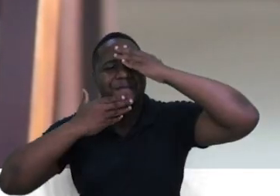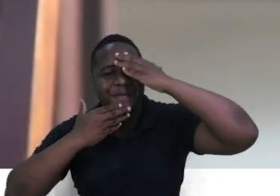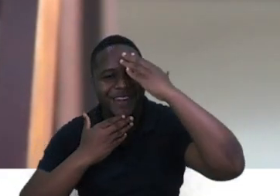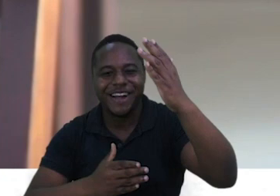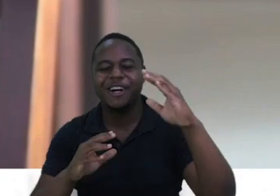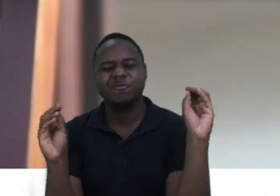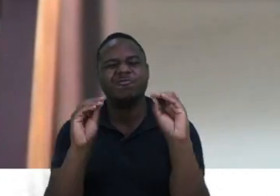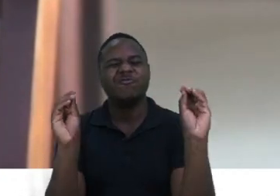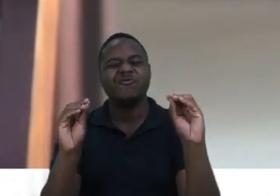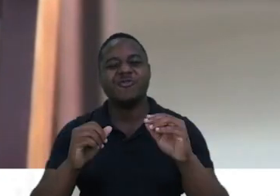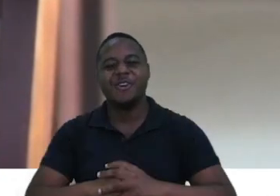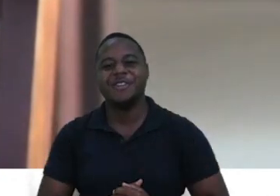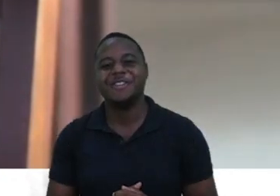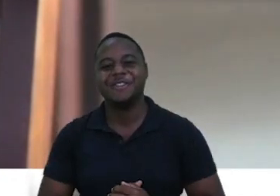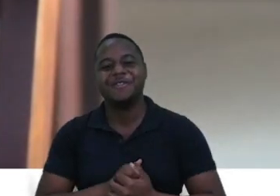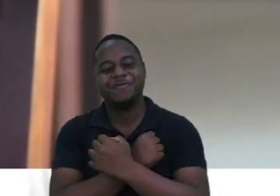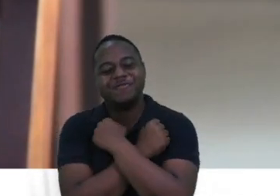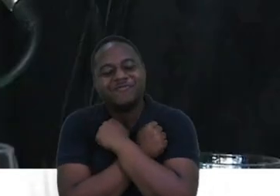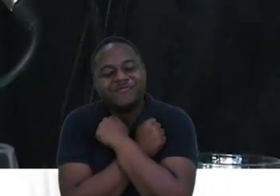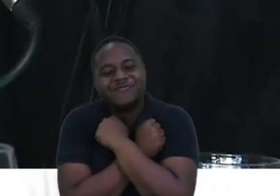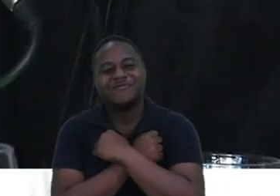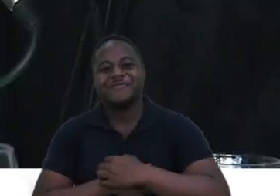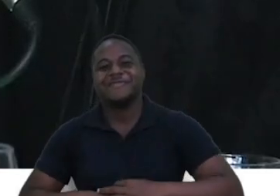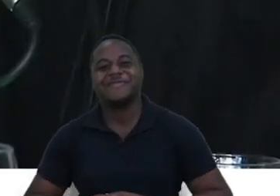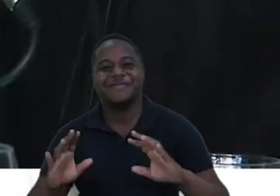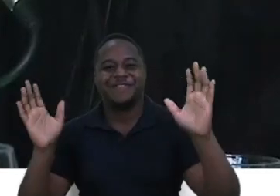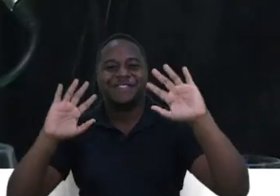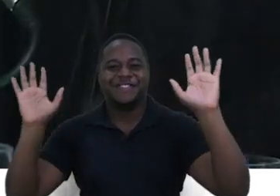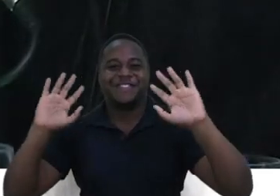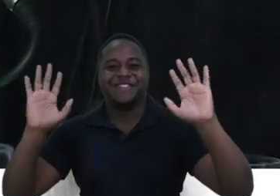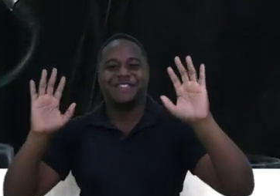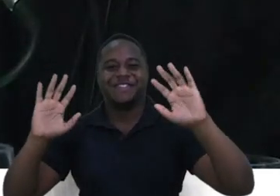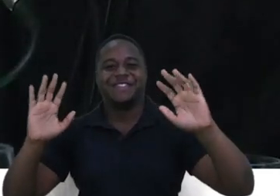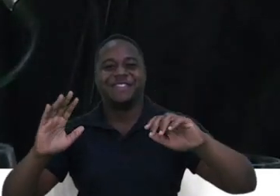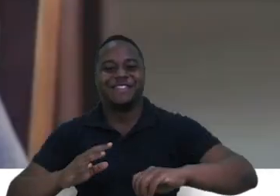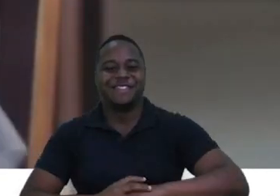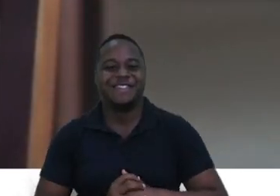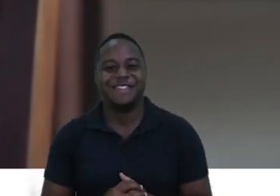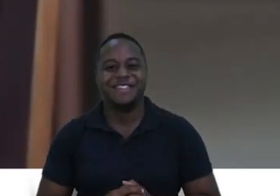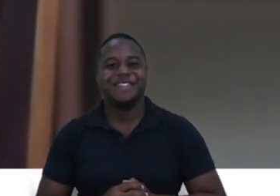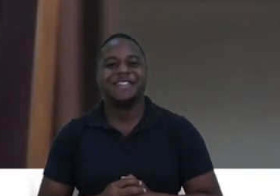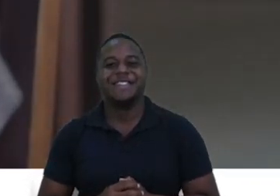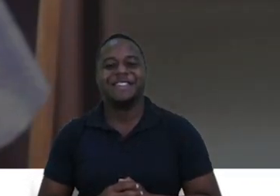minha gente. Beijo. E a nossa roseira. Tchau, tchau. Até o próximo.